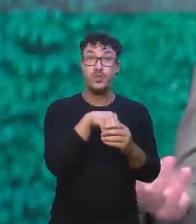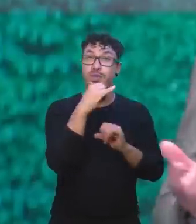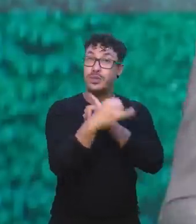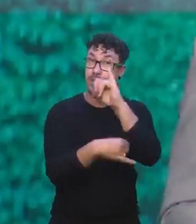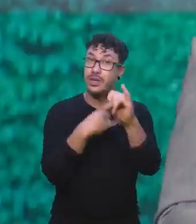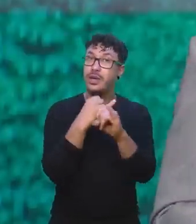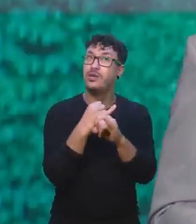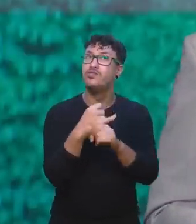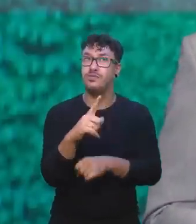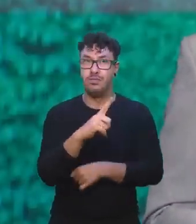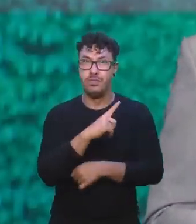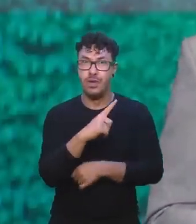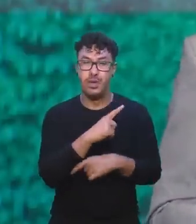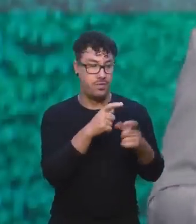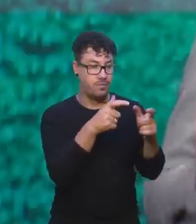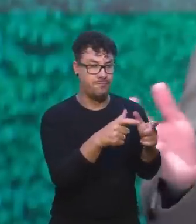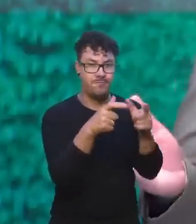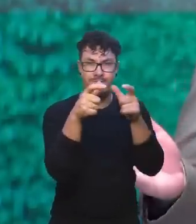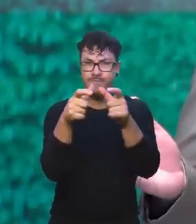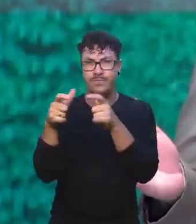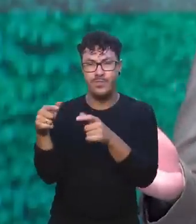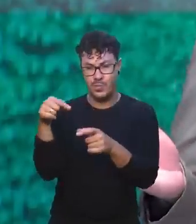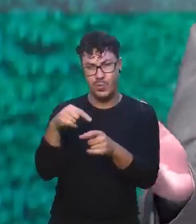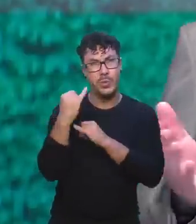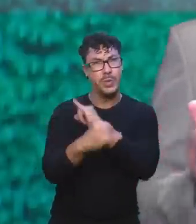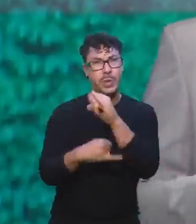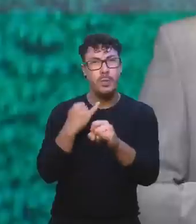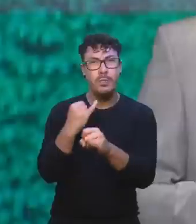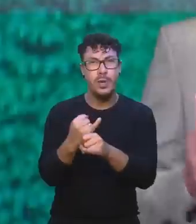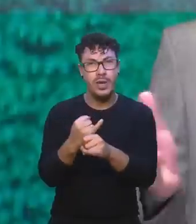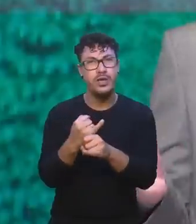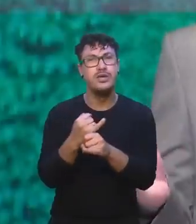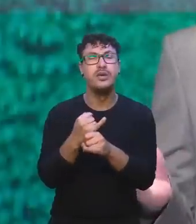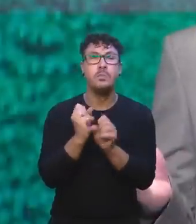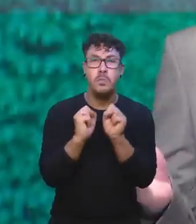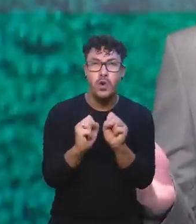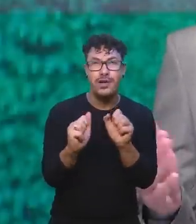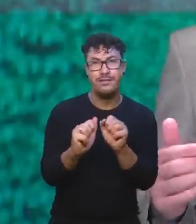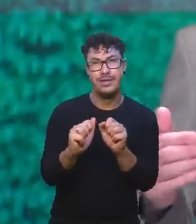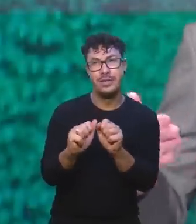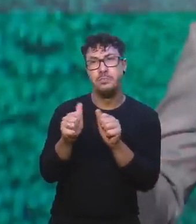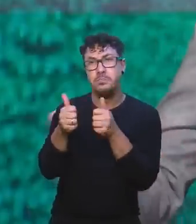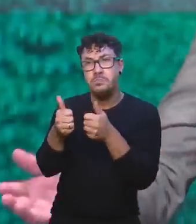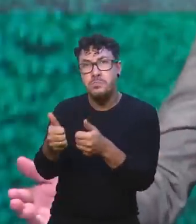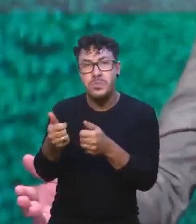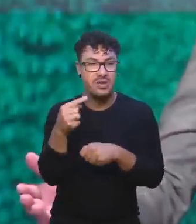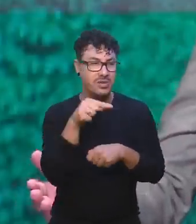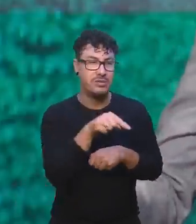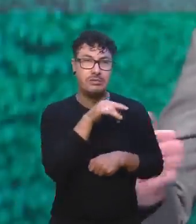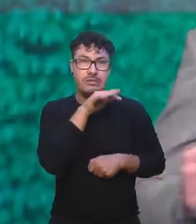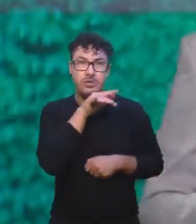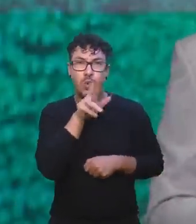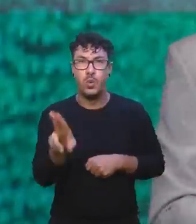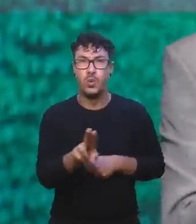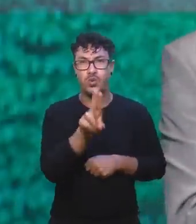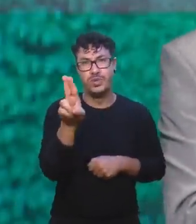sendo utilizada como péssimo instrumento, porque é uma ferramenta neutra, pode-se fazer um bom ou mau uso. Guetos